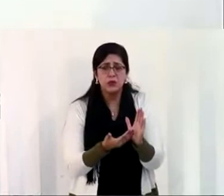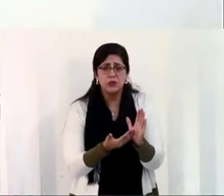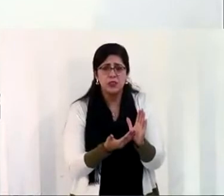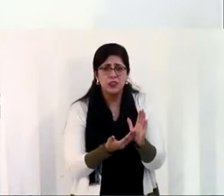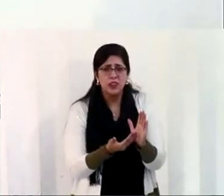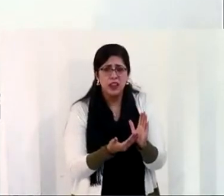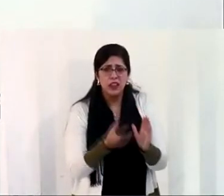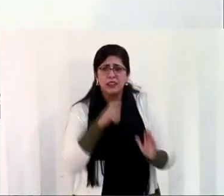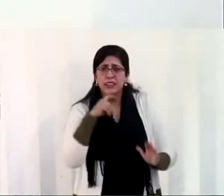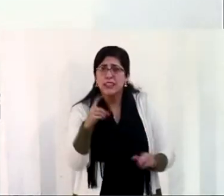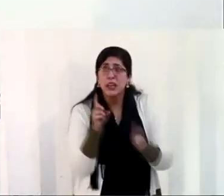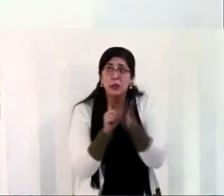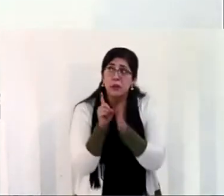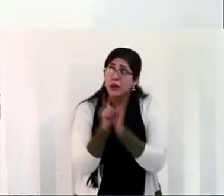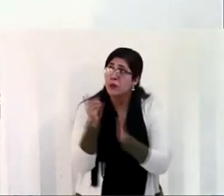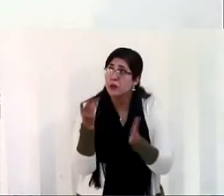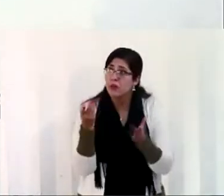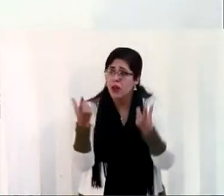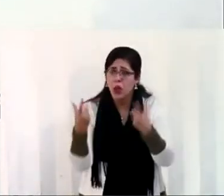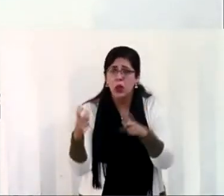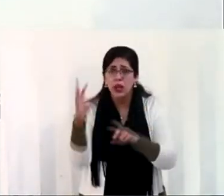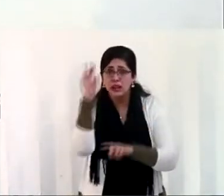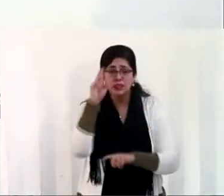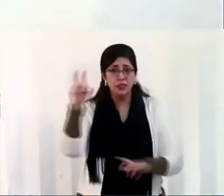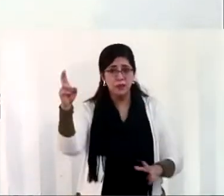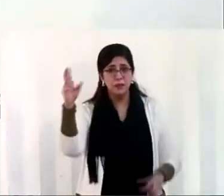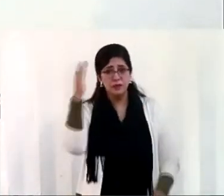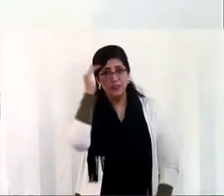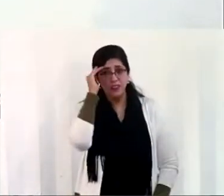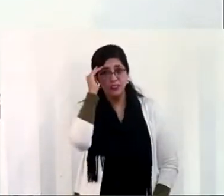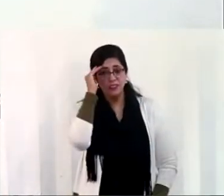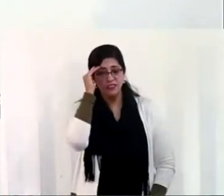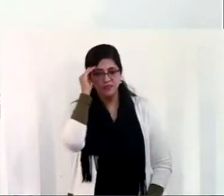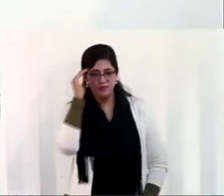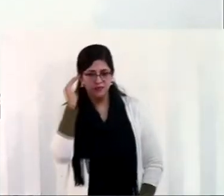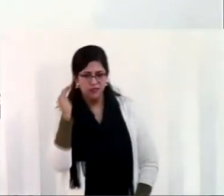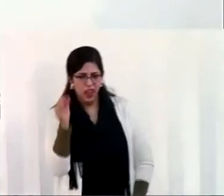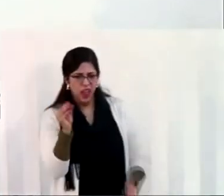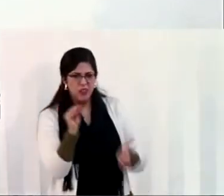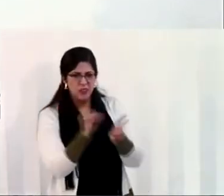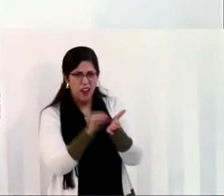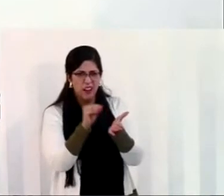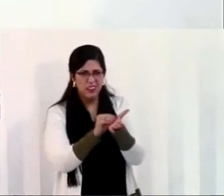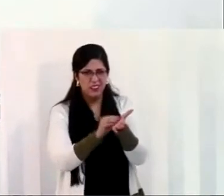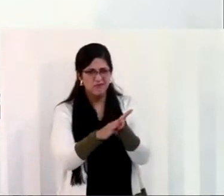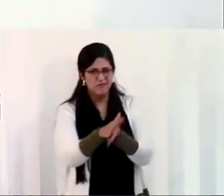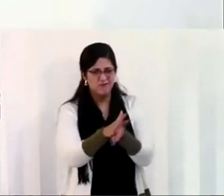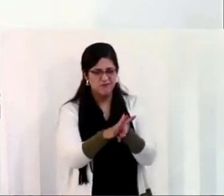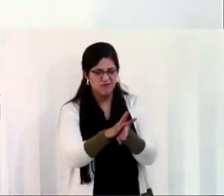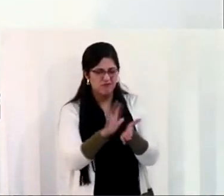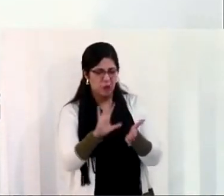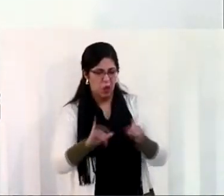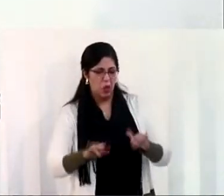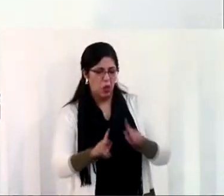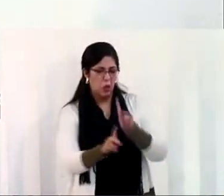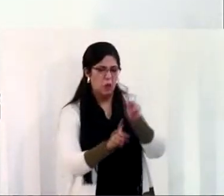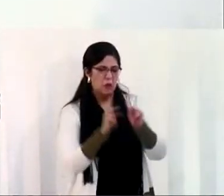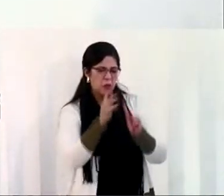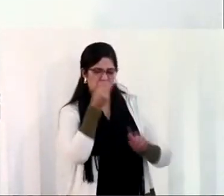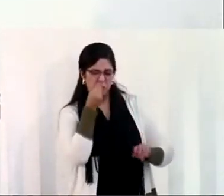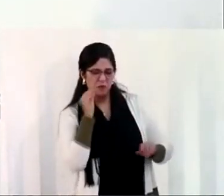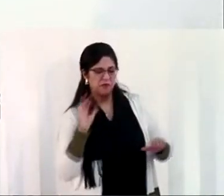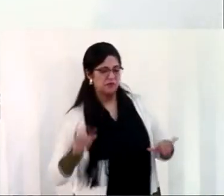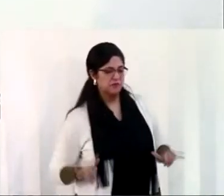ninguém mais pergunta onde está o Senhor? Não sentem mais falta? É isso que Jeremias está dizendo, não sentem mais